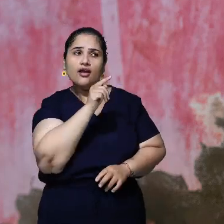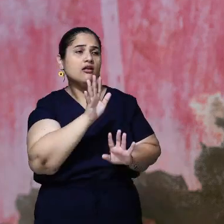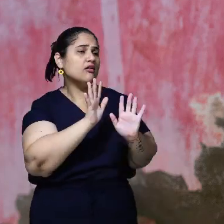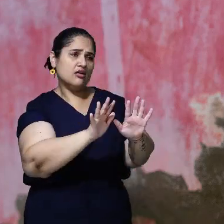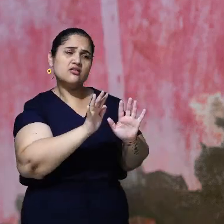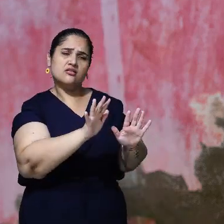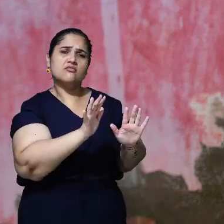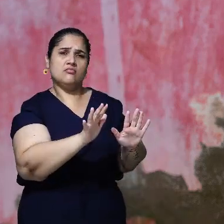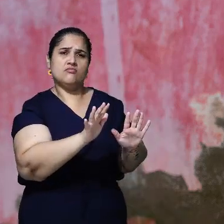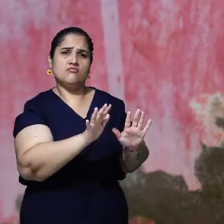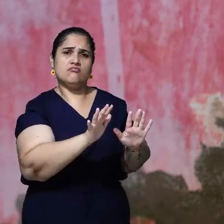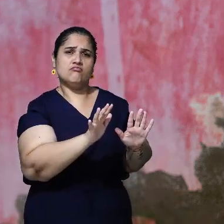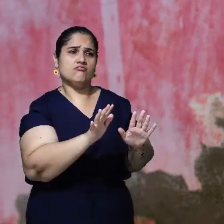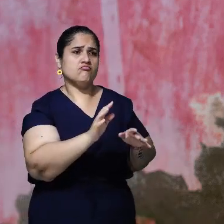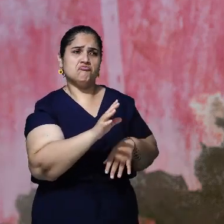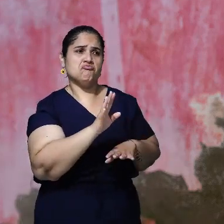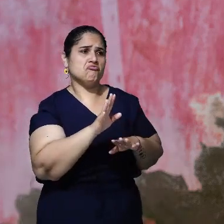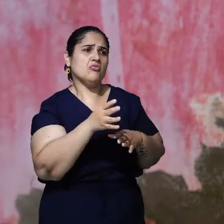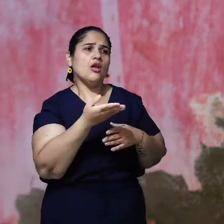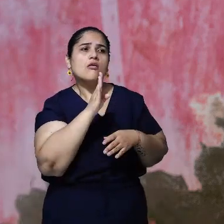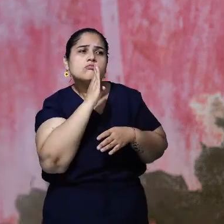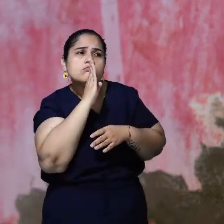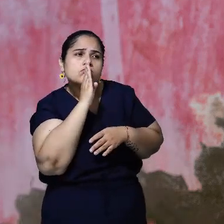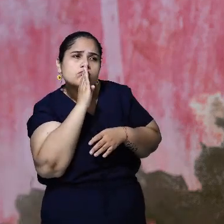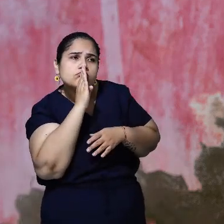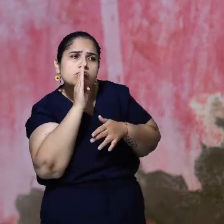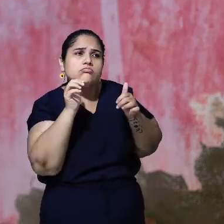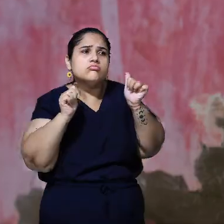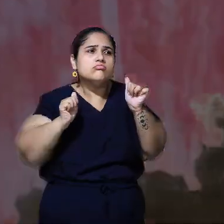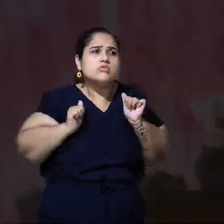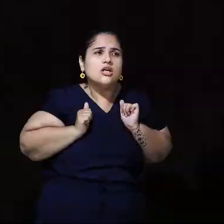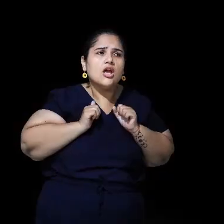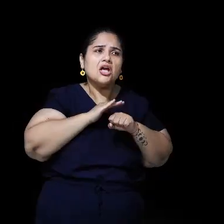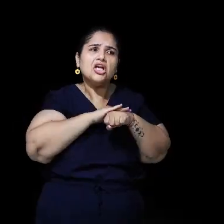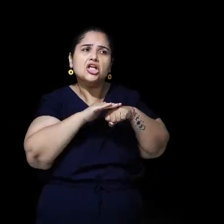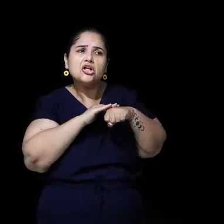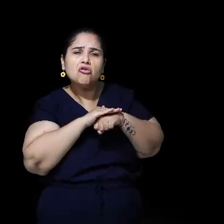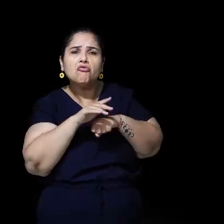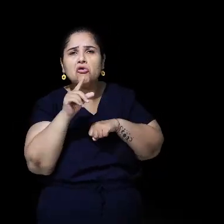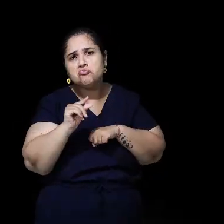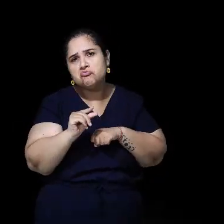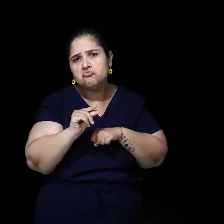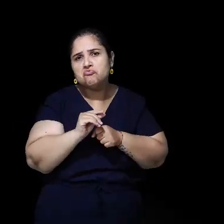calada, muito difícil de conversar, conversa pouco.